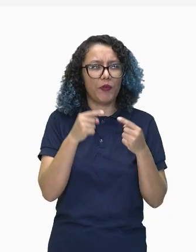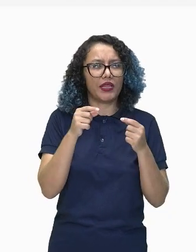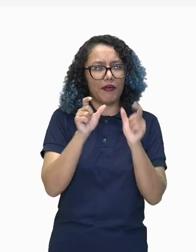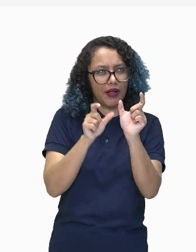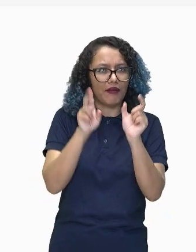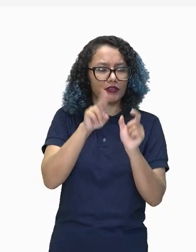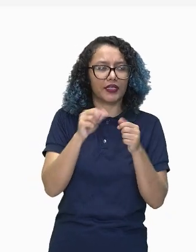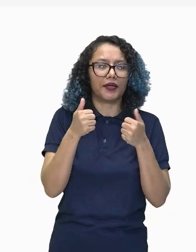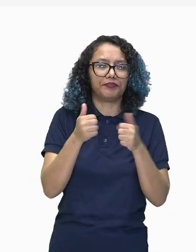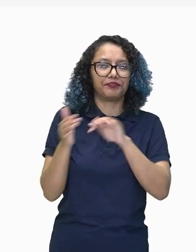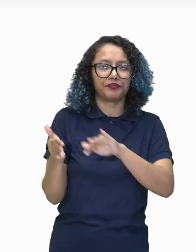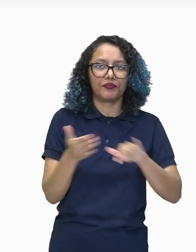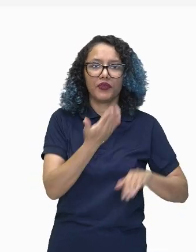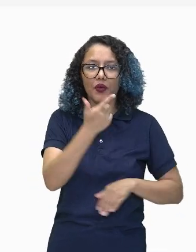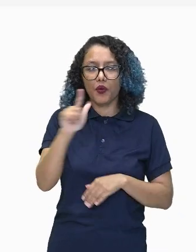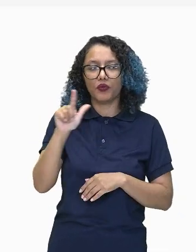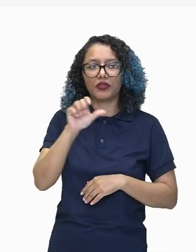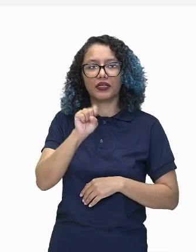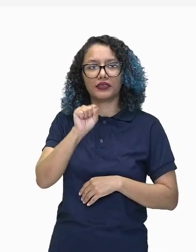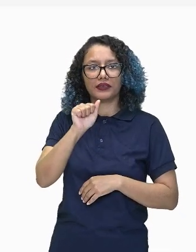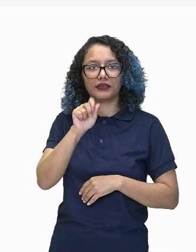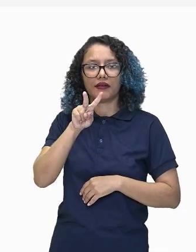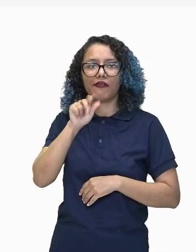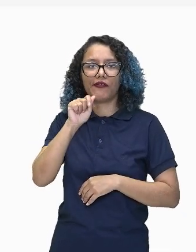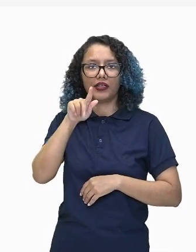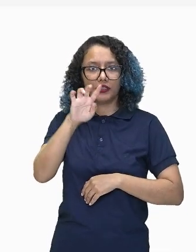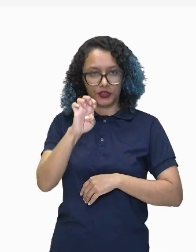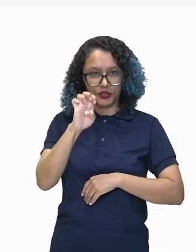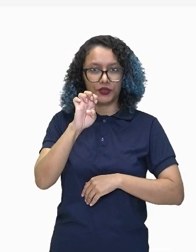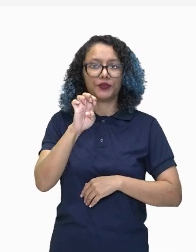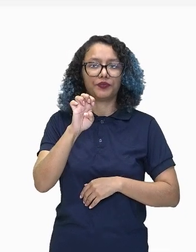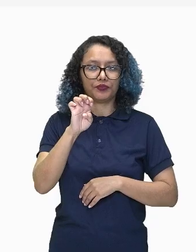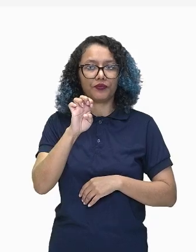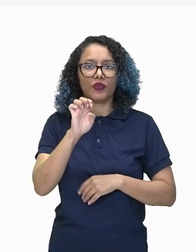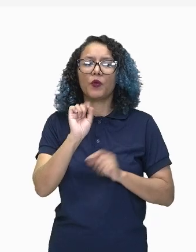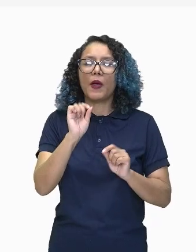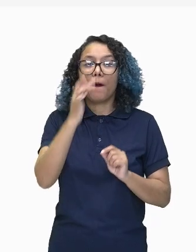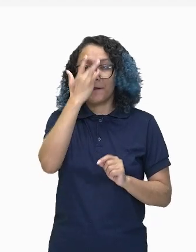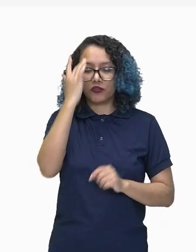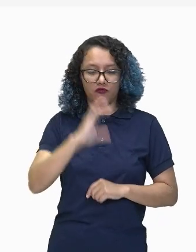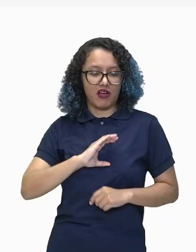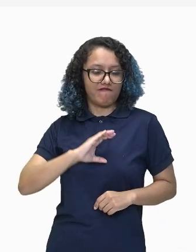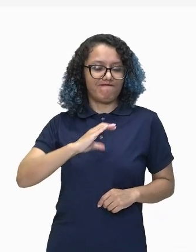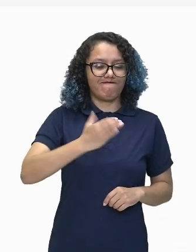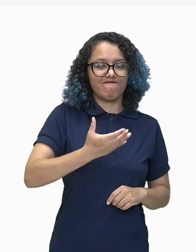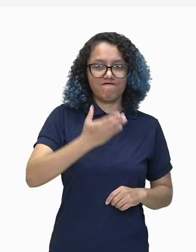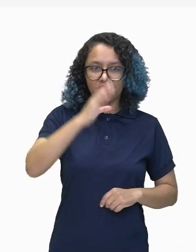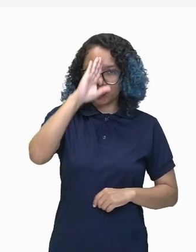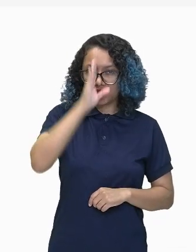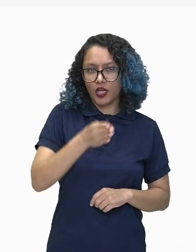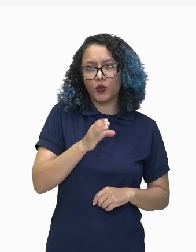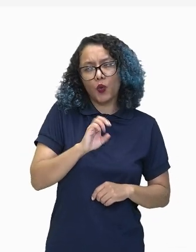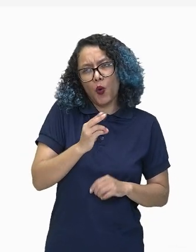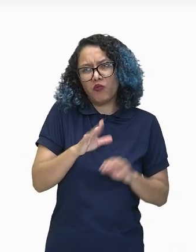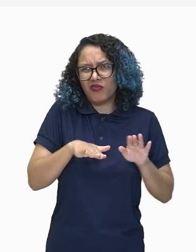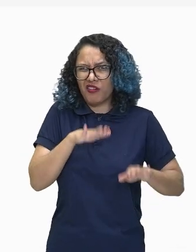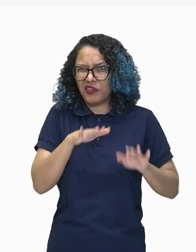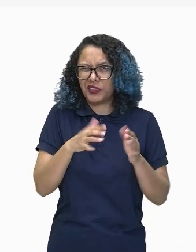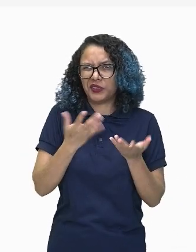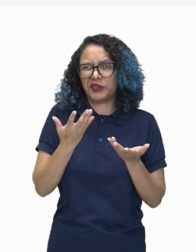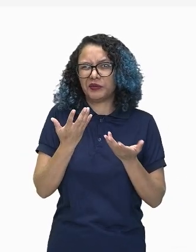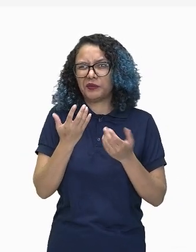nós vamos relembrar, que é o savage. Né? Savage é alguém ousado, direto ou até meio rude, mas de